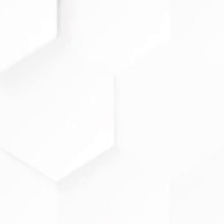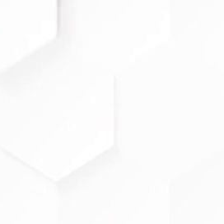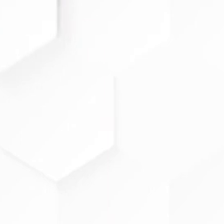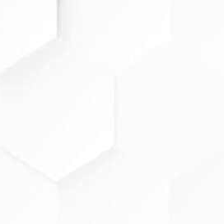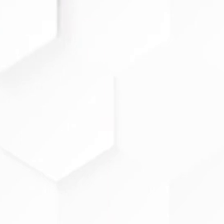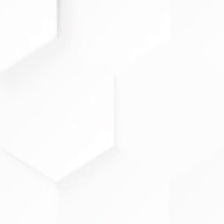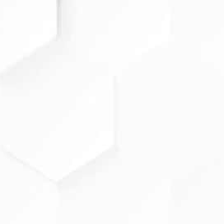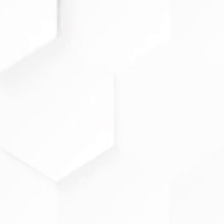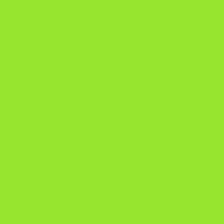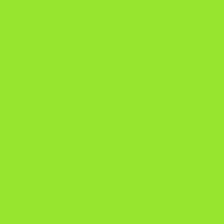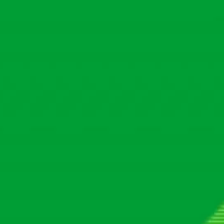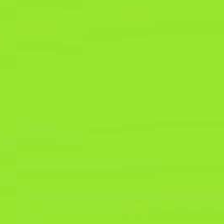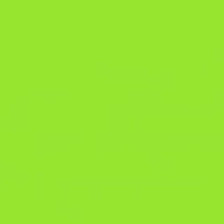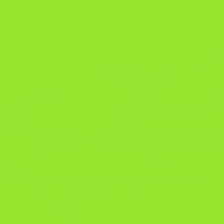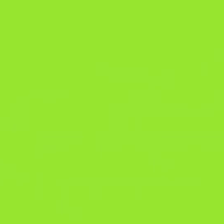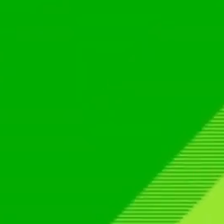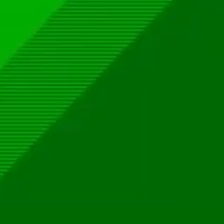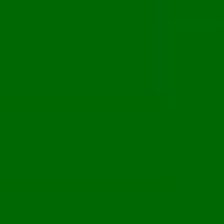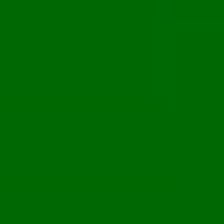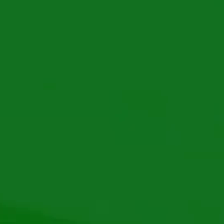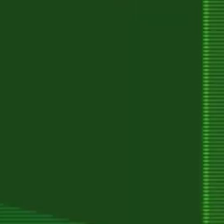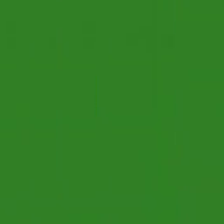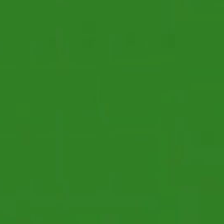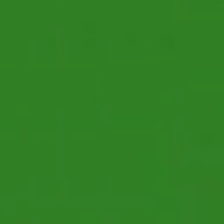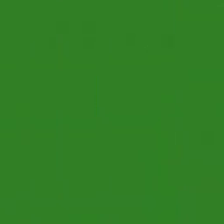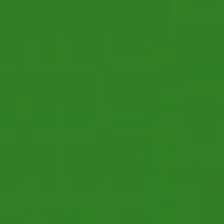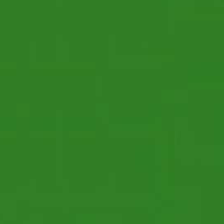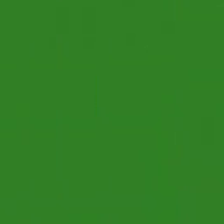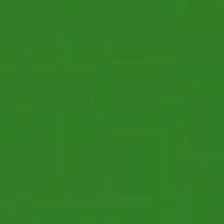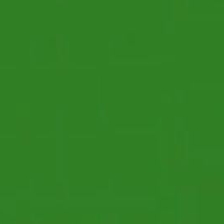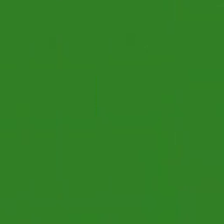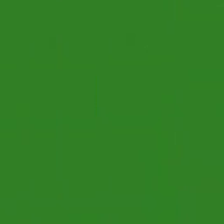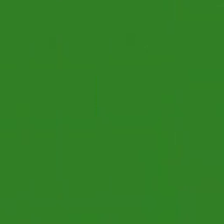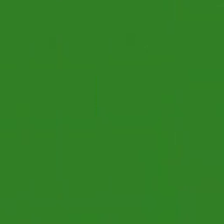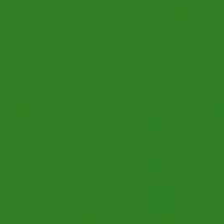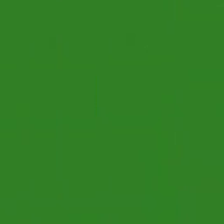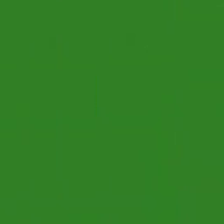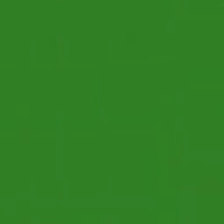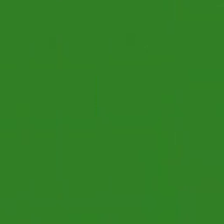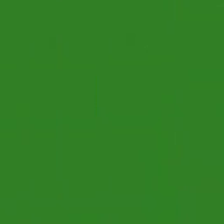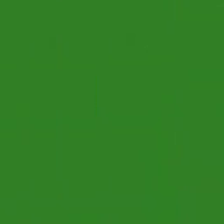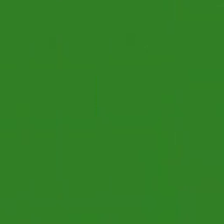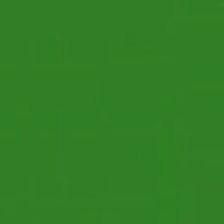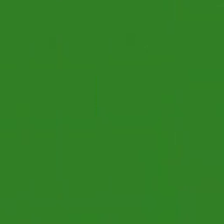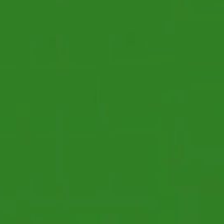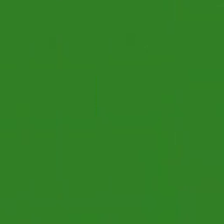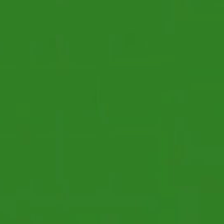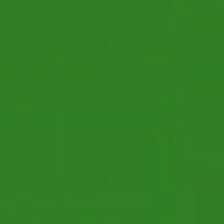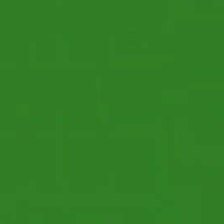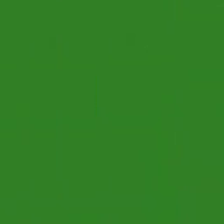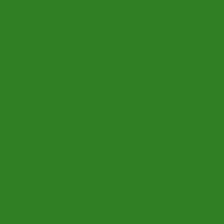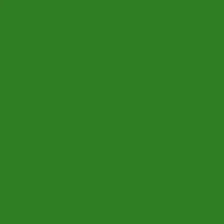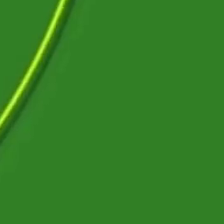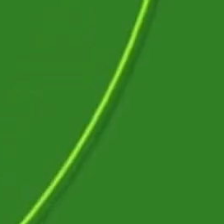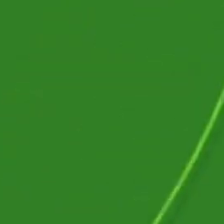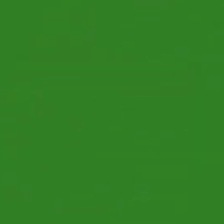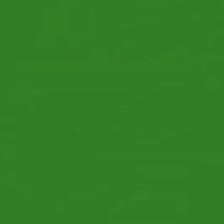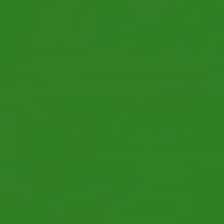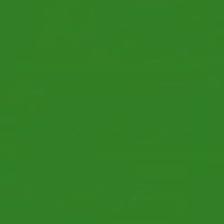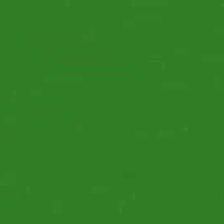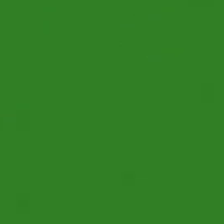pela participação de vocês, pela atenção, e a gente fica aí até a próxima aula, tá? O professor Ademar agora vai se